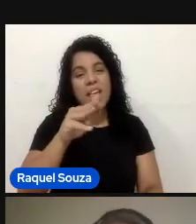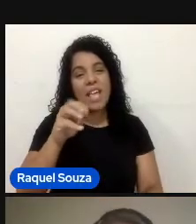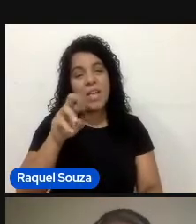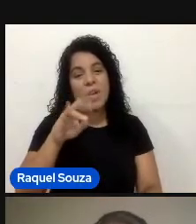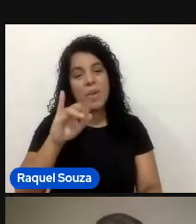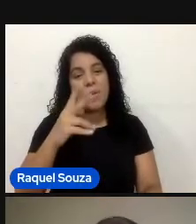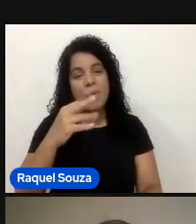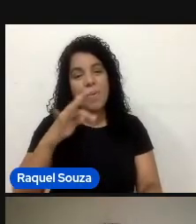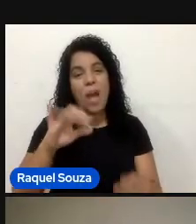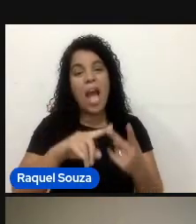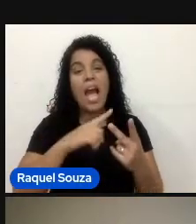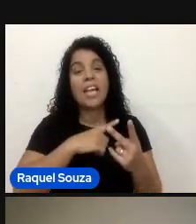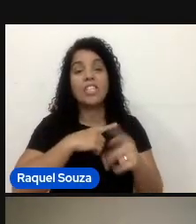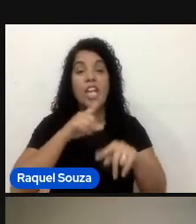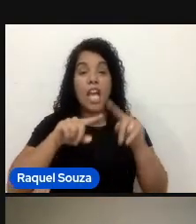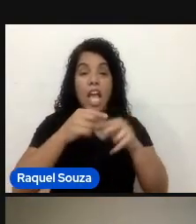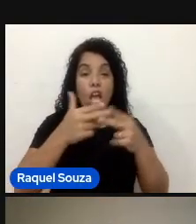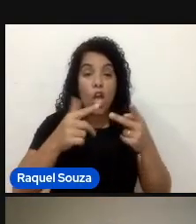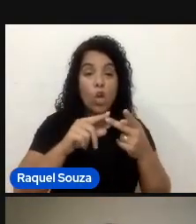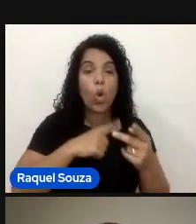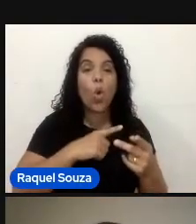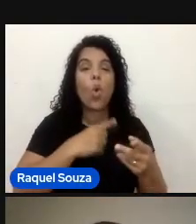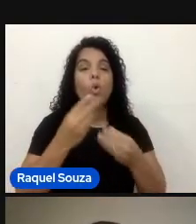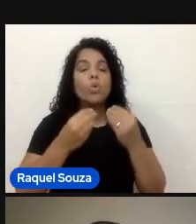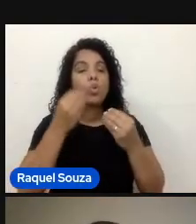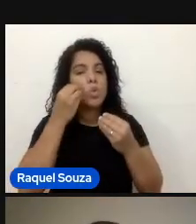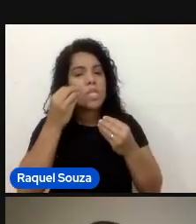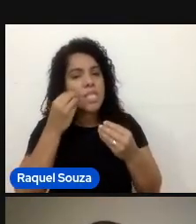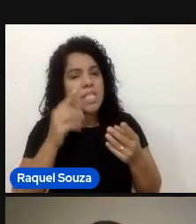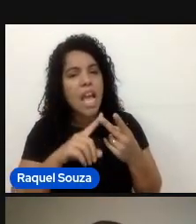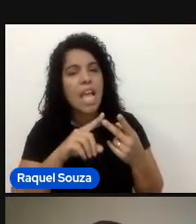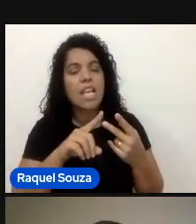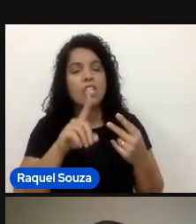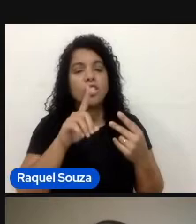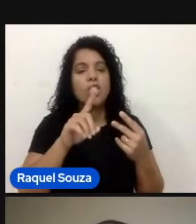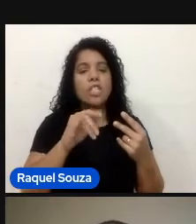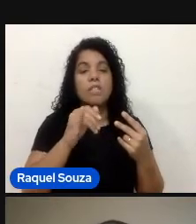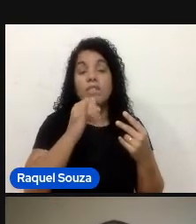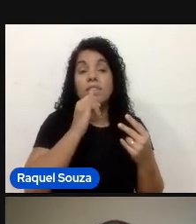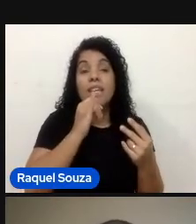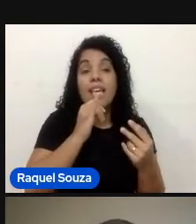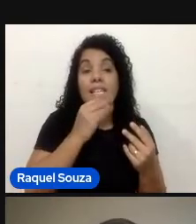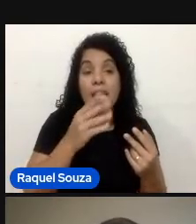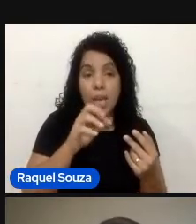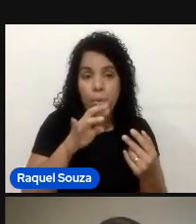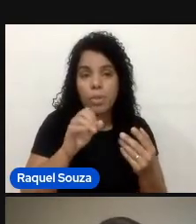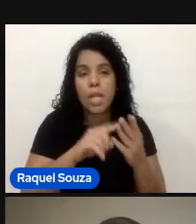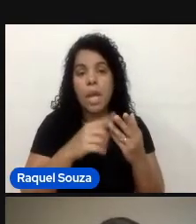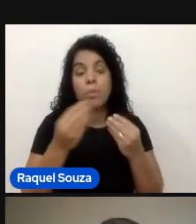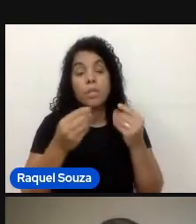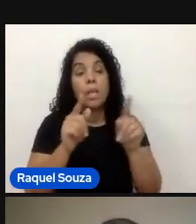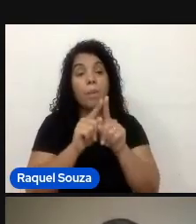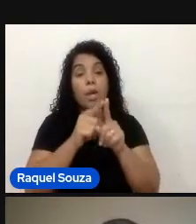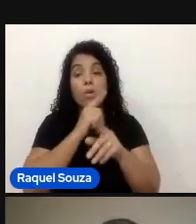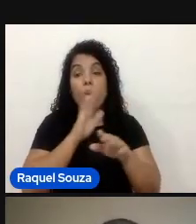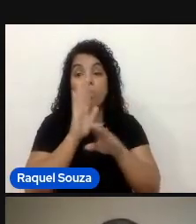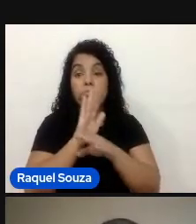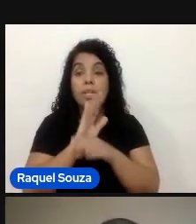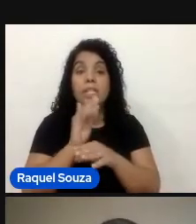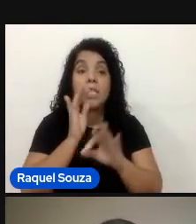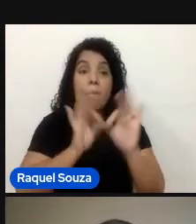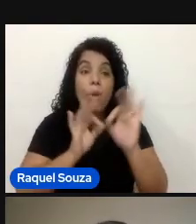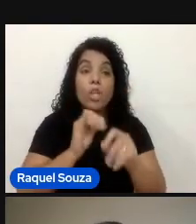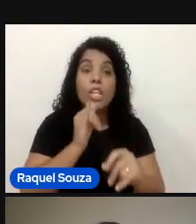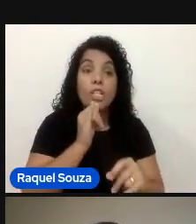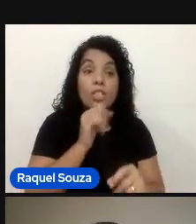test runner deles, falar sobre um projeto de exemplo, inclusive como contribuir com esse projeto de exemplo, que é